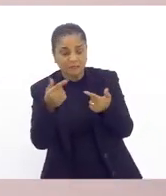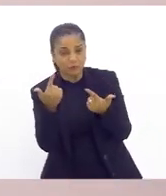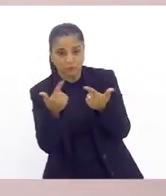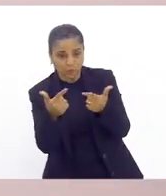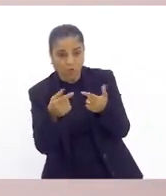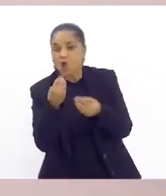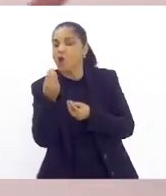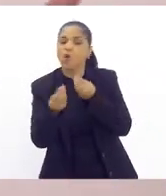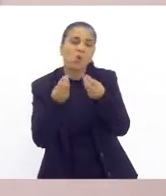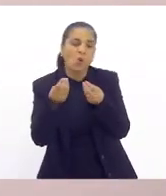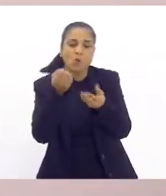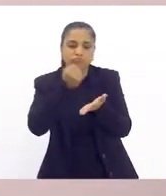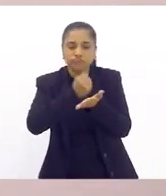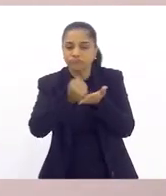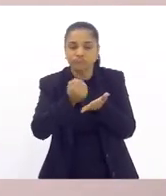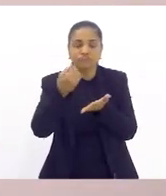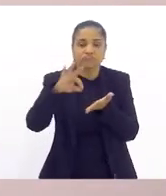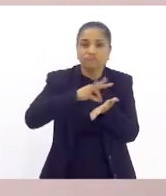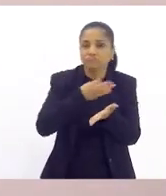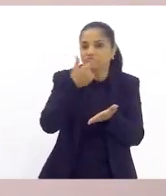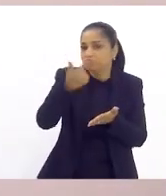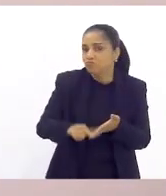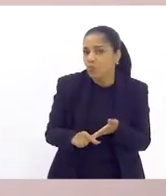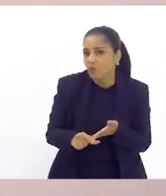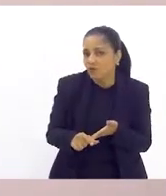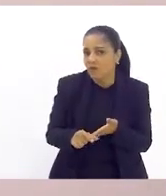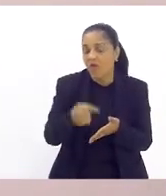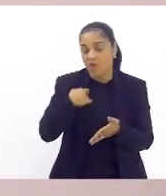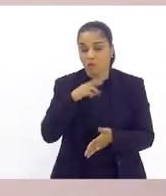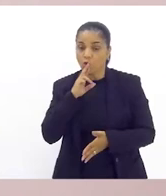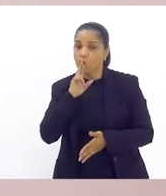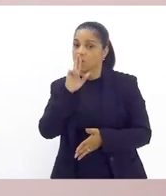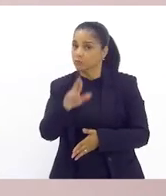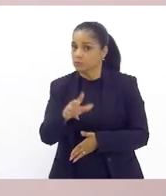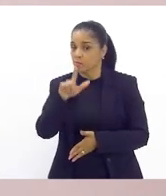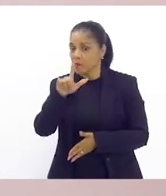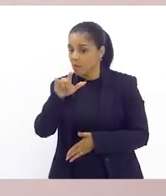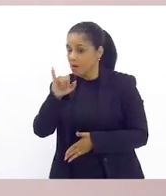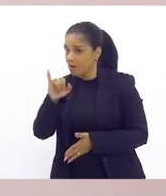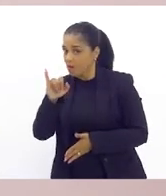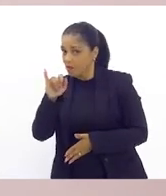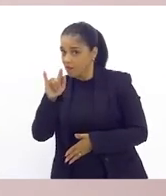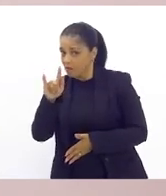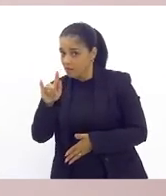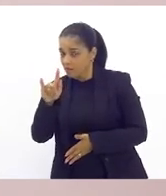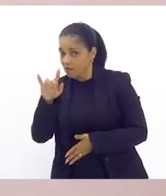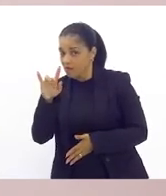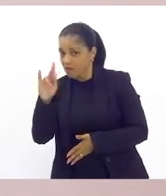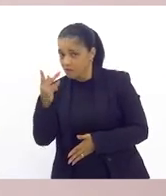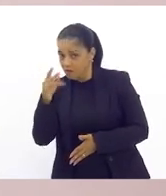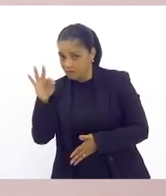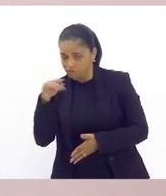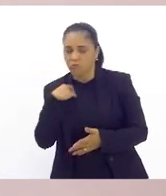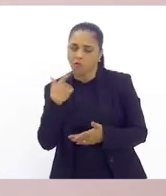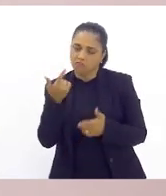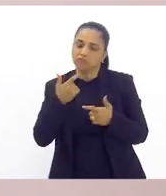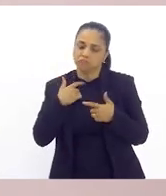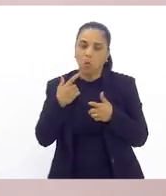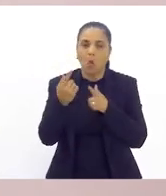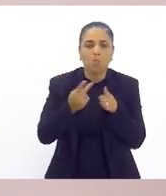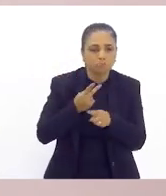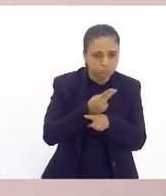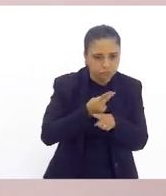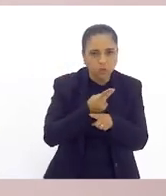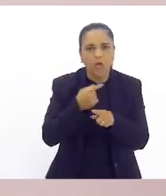renovar bom no caso eu vou responder pela Light né a gente a gente tá assim buscando uma renovação a gente deve apresentar o pleito